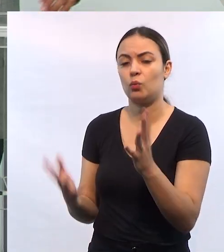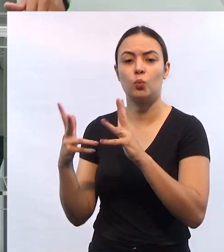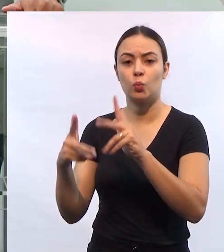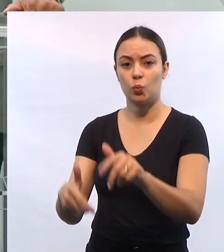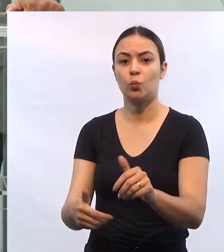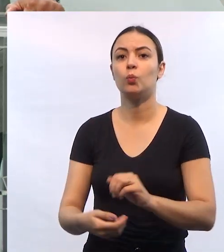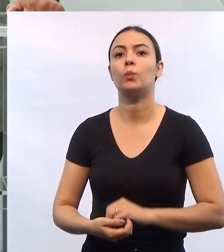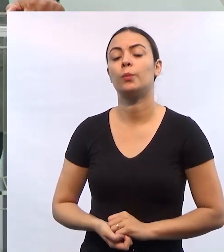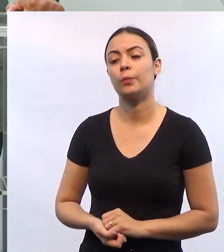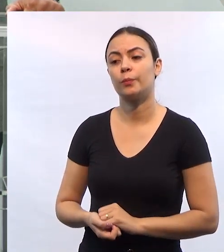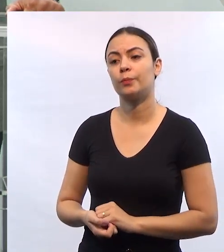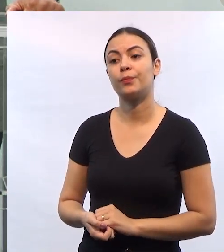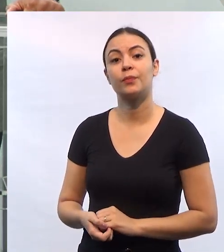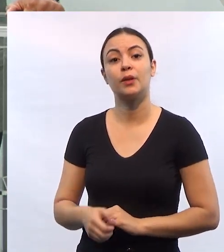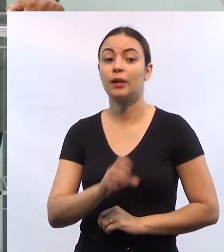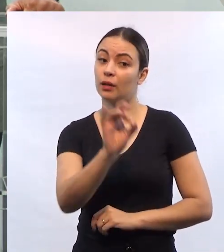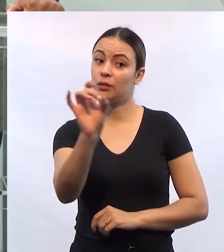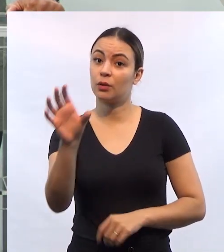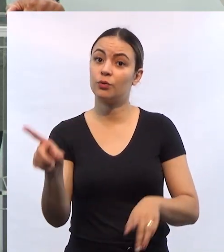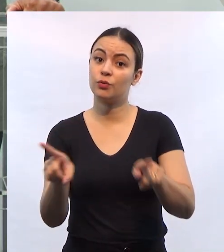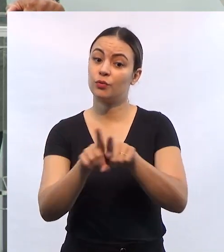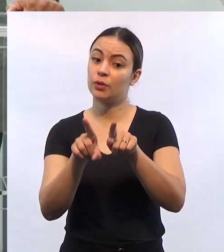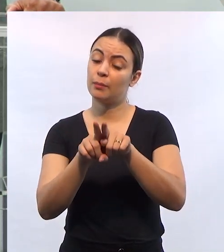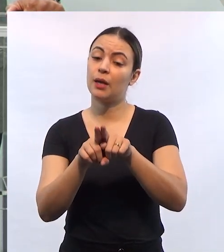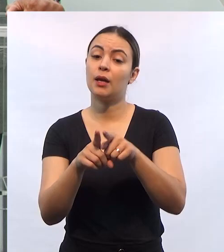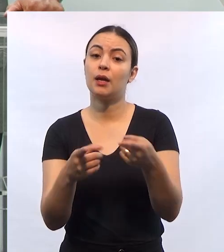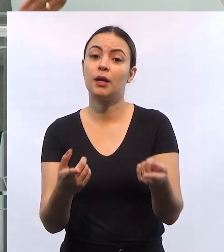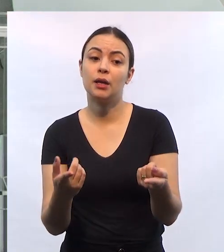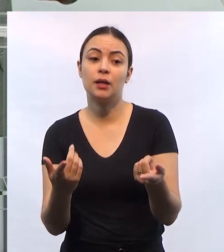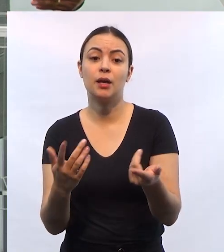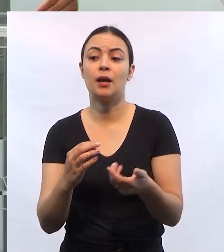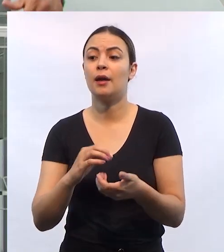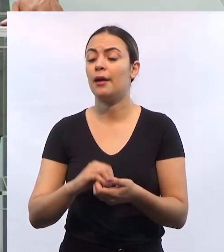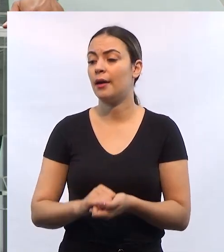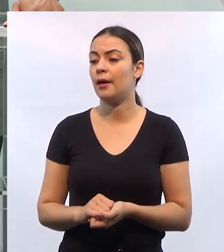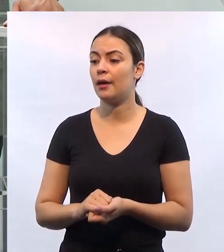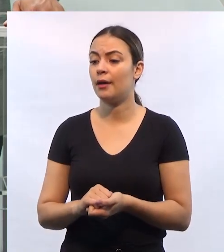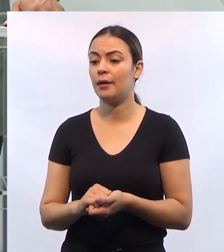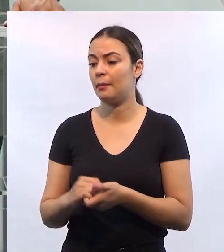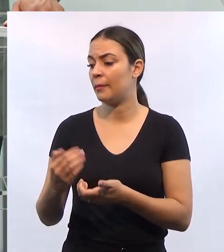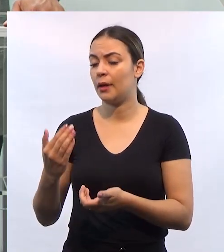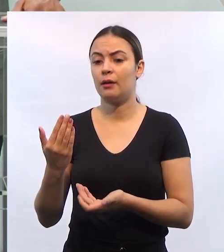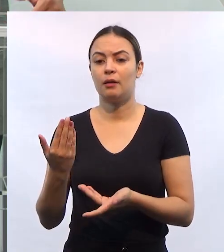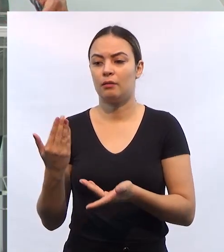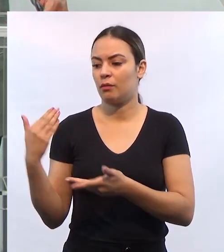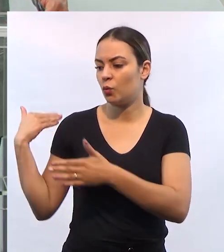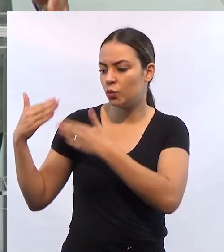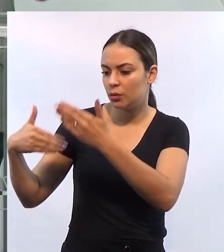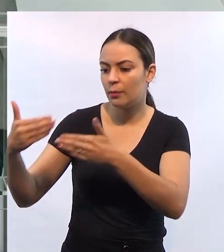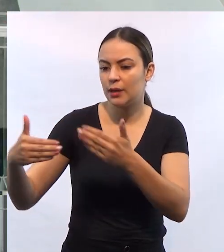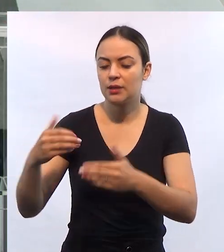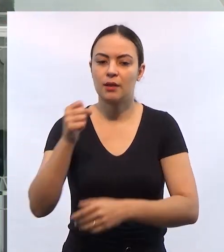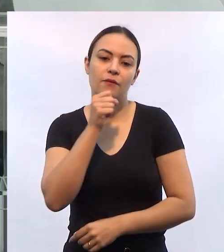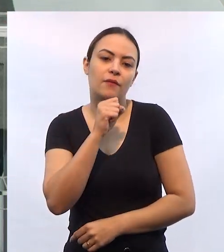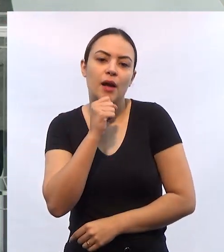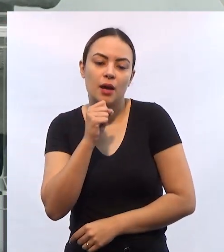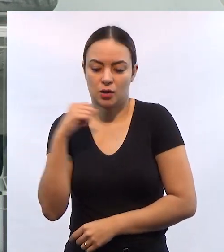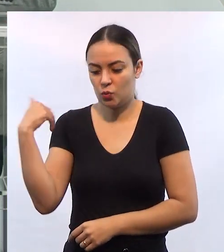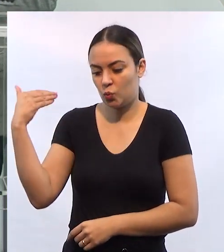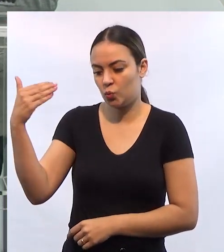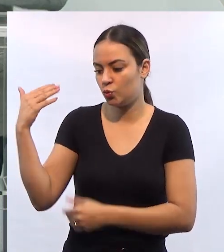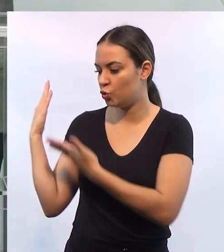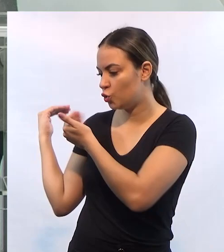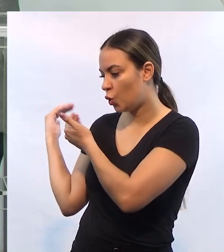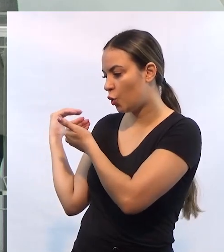velho a cada segundo. Não é verdade? Se você está comendo mais, você está ficando mais gordo. Tá? Se você está praticando atividade, você está ficando com um corpo